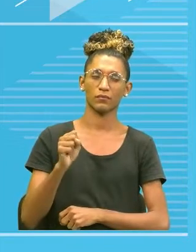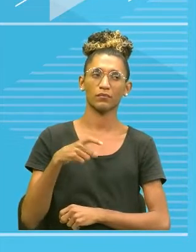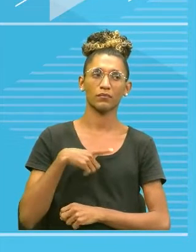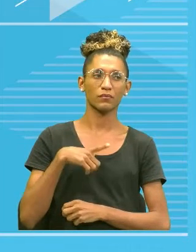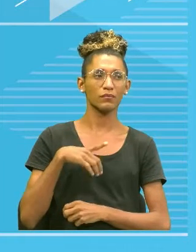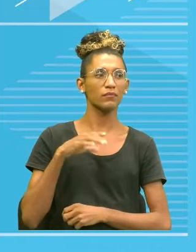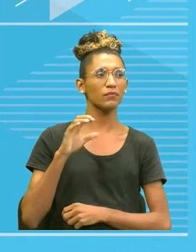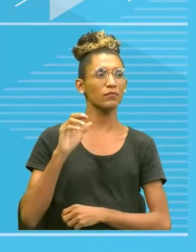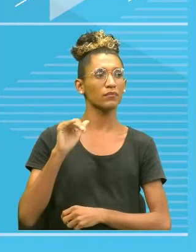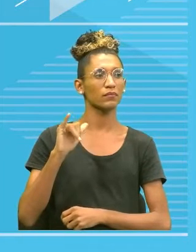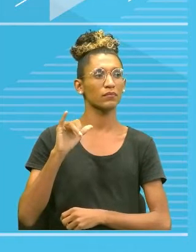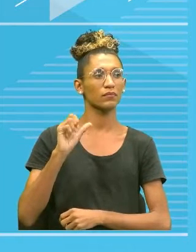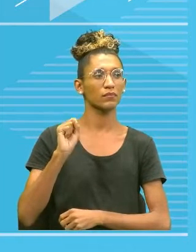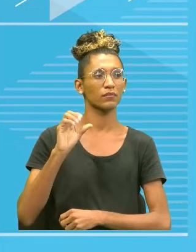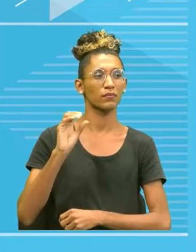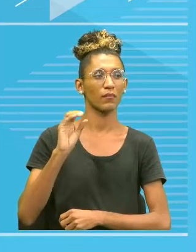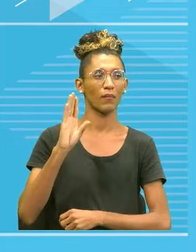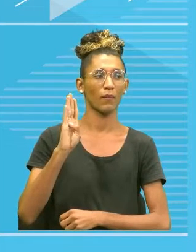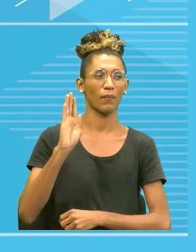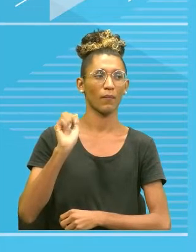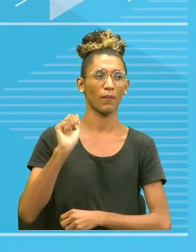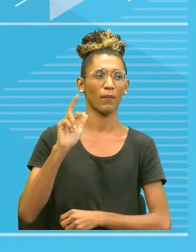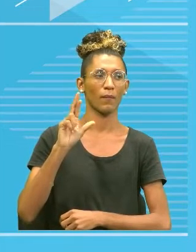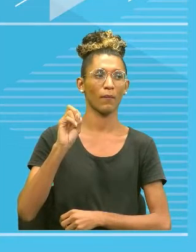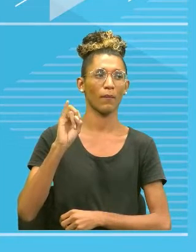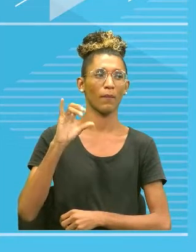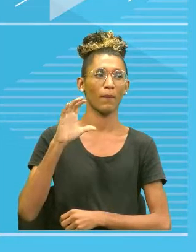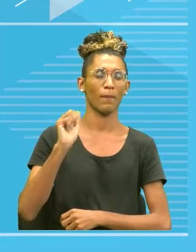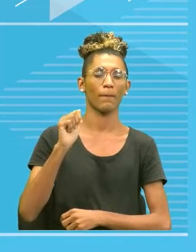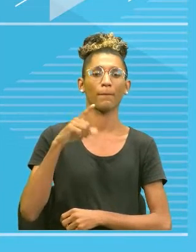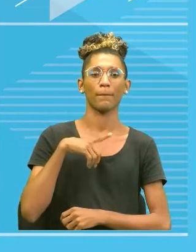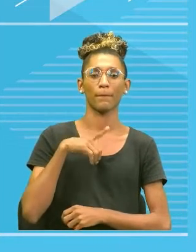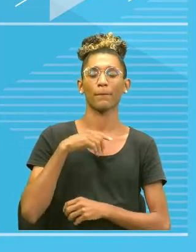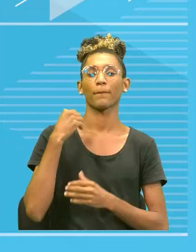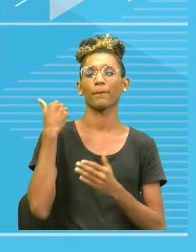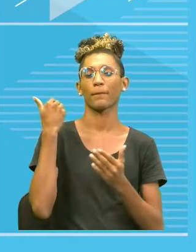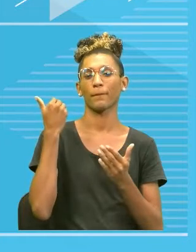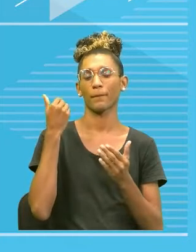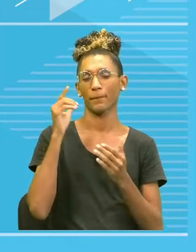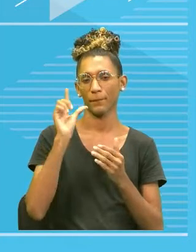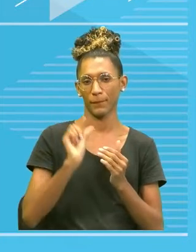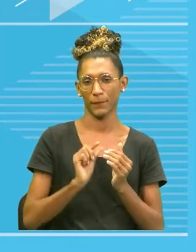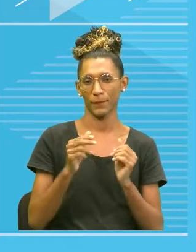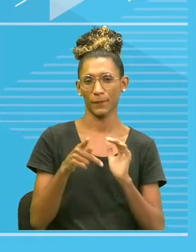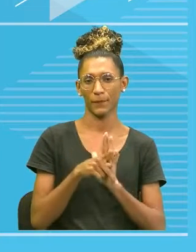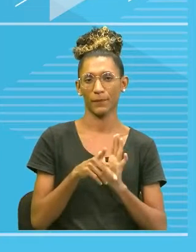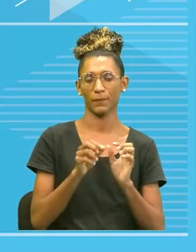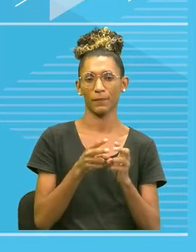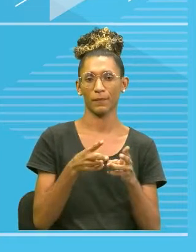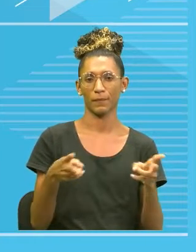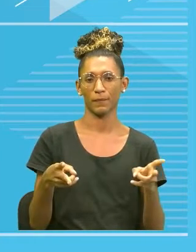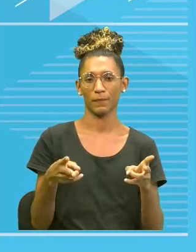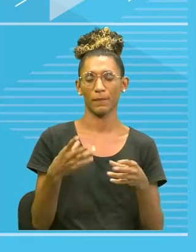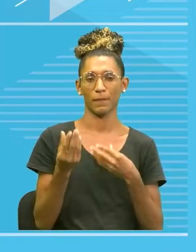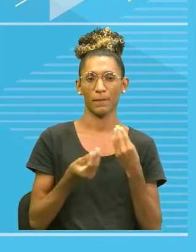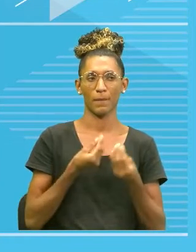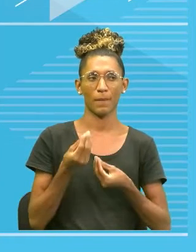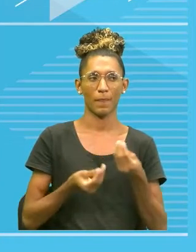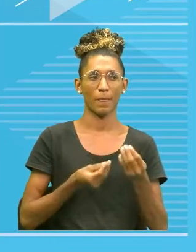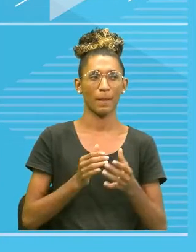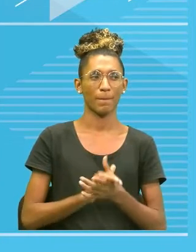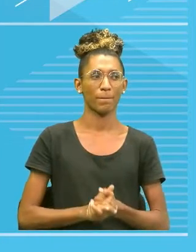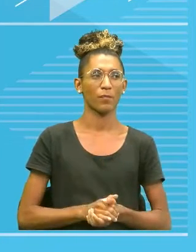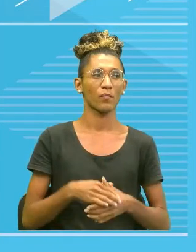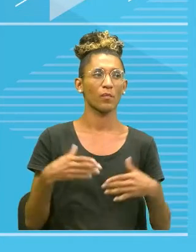isobárica, ou seja, houve uma diminuição do volume, a pressão constante, o trabalho realizado é menor do que zero. Aí